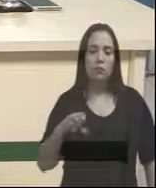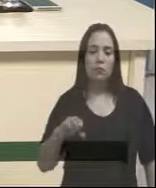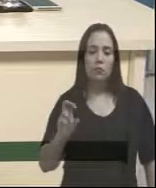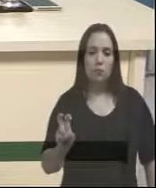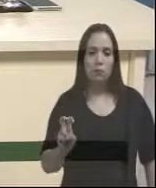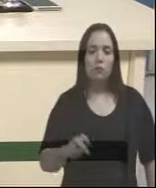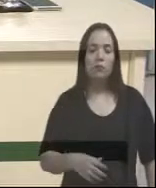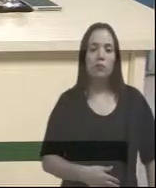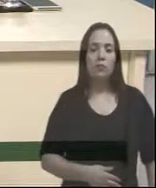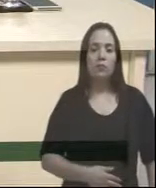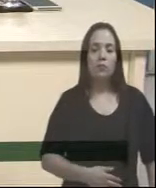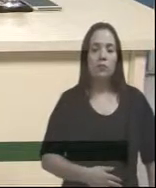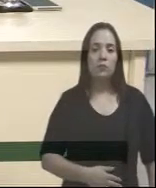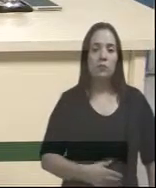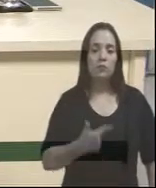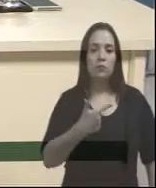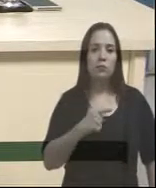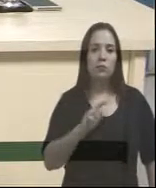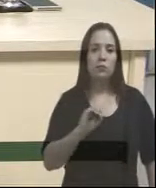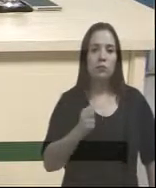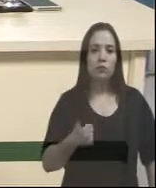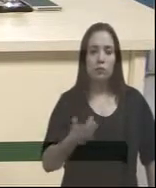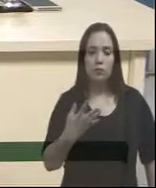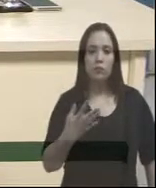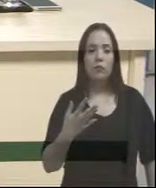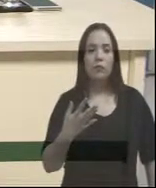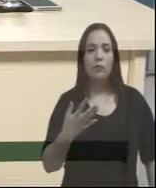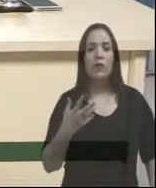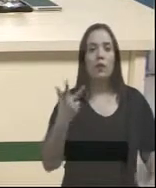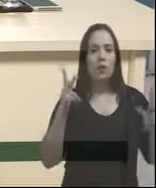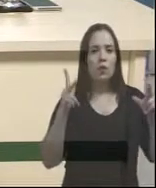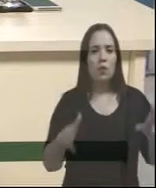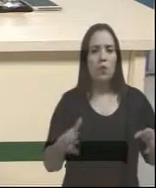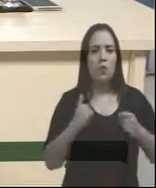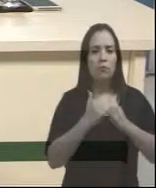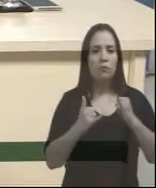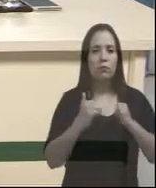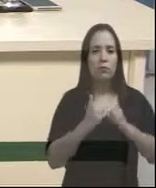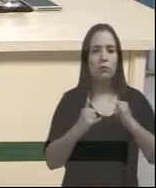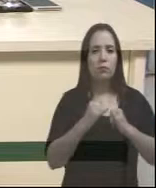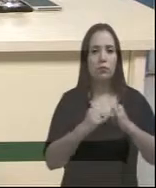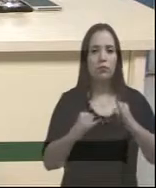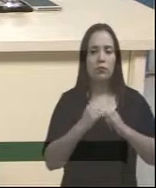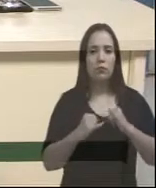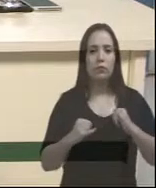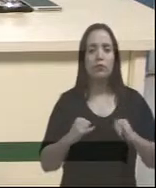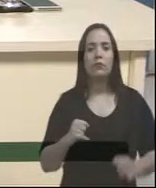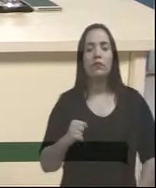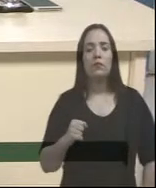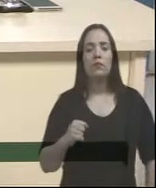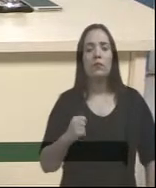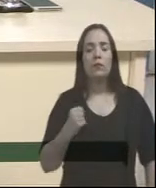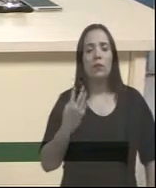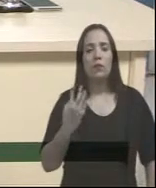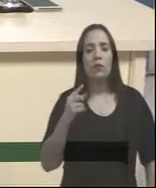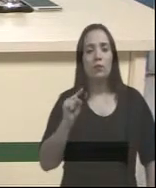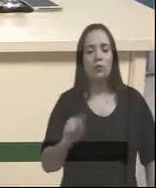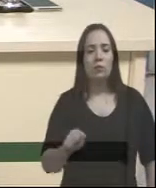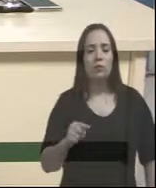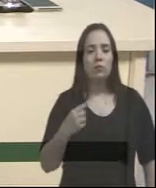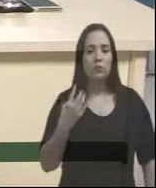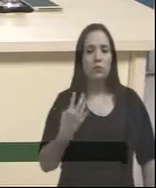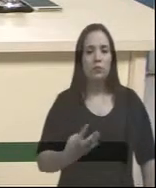4.395 assassinatos. 2014, quase a mesma coisa, mas não baixou. Aumentou 4 assassinatos.